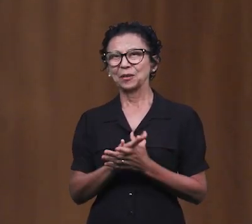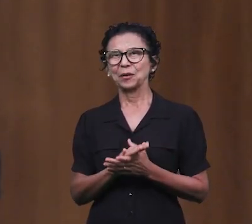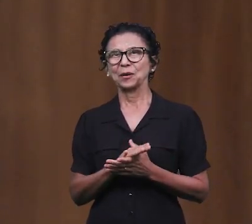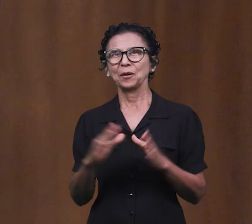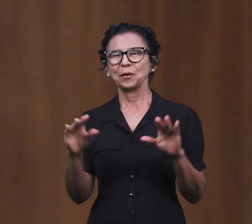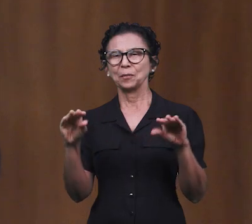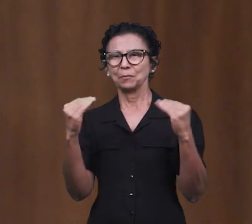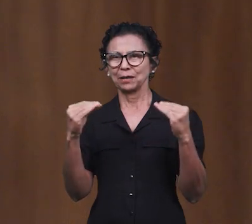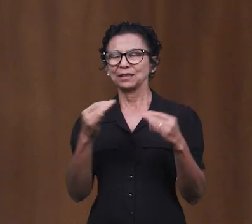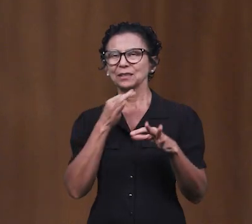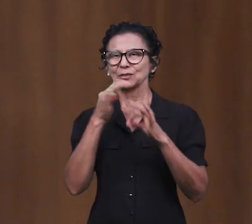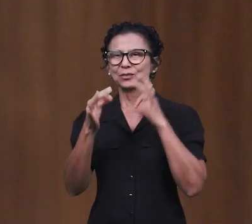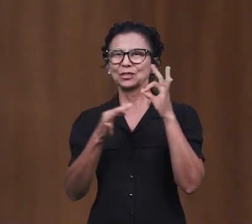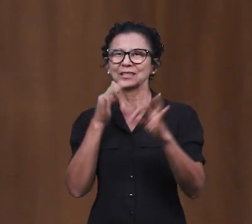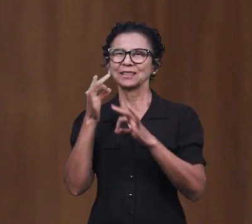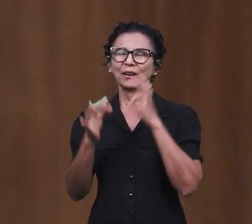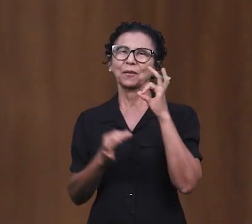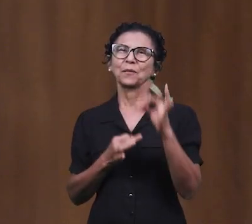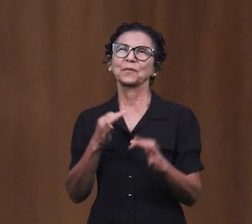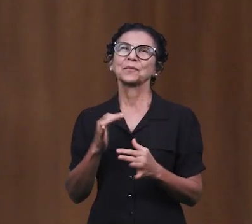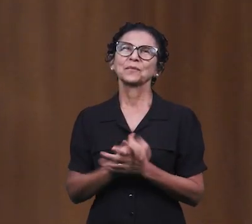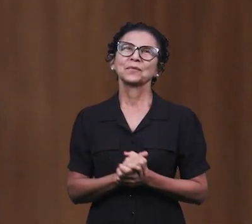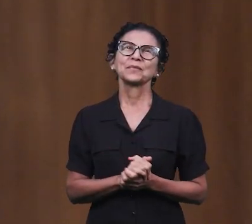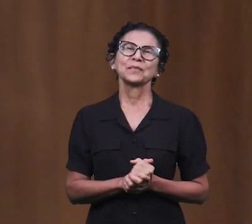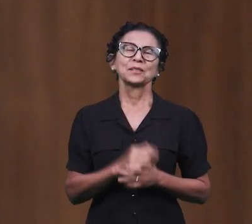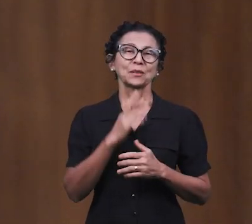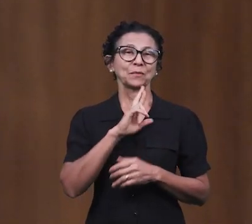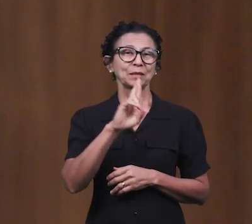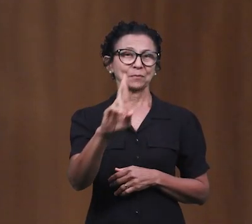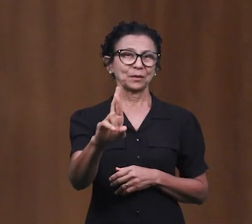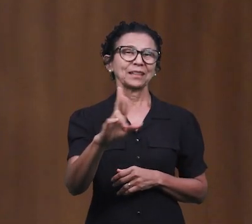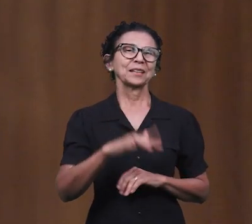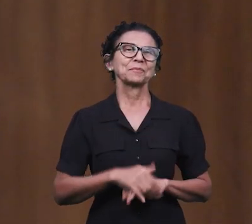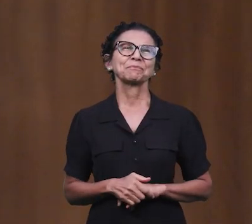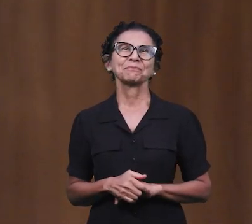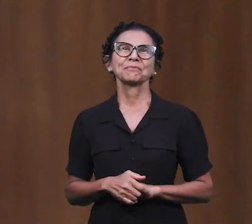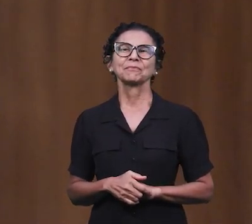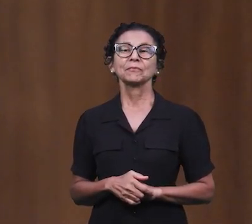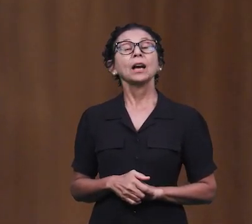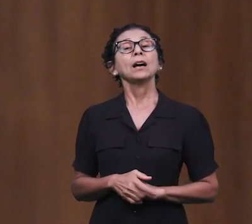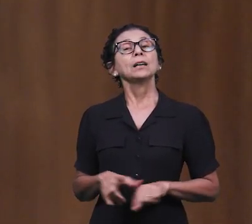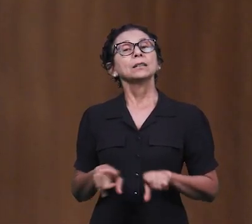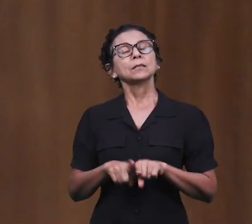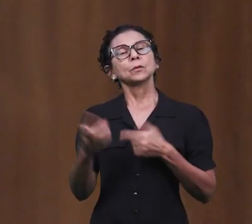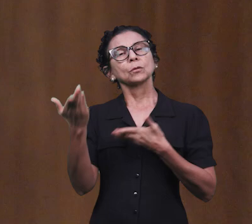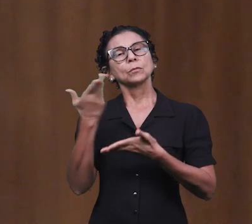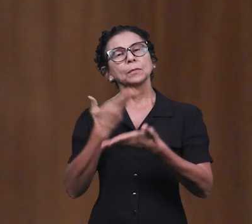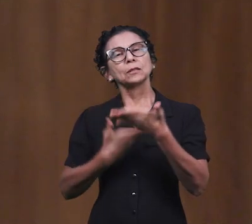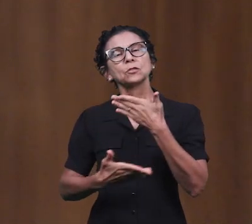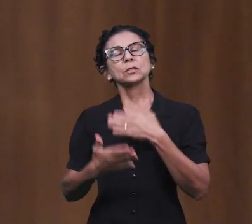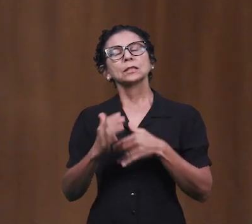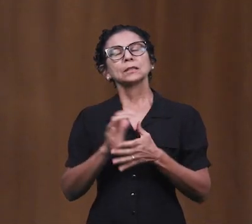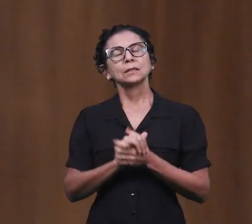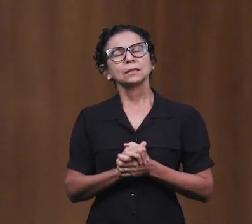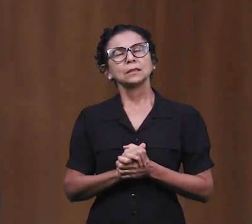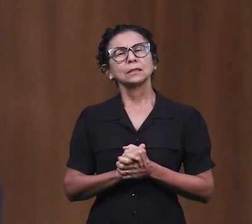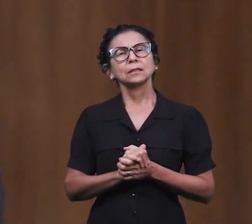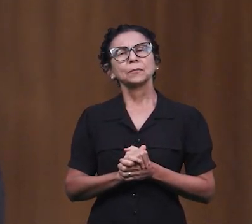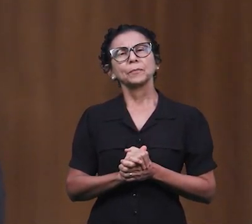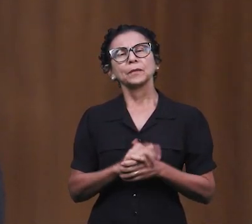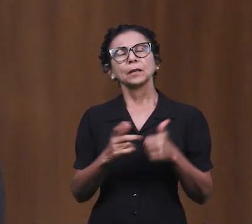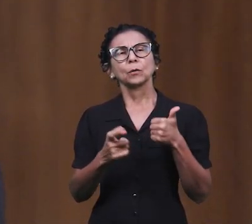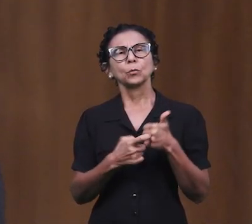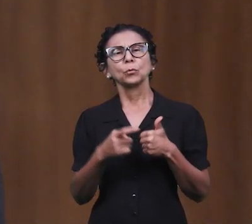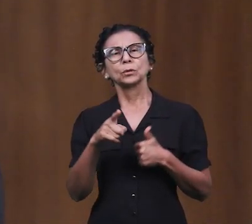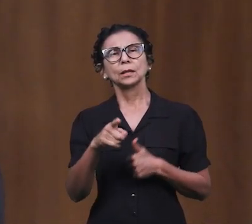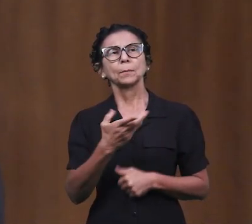a sugestão e nós haveremos de providenciar um especialista para responder. Compartilhe, curta, compartilhe. Você tem um amigo